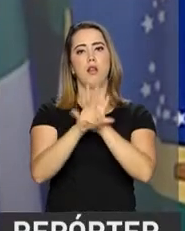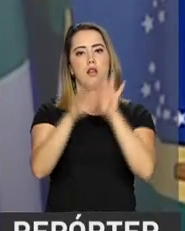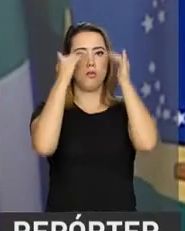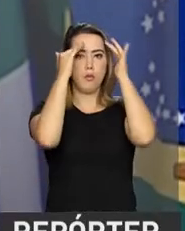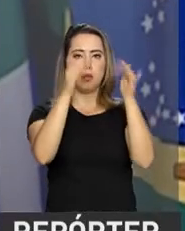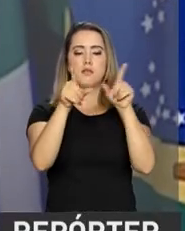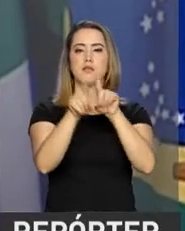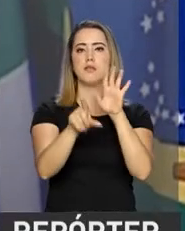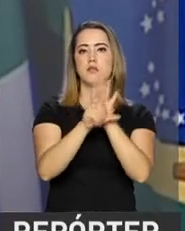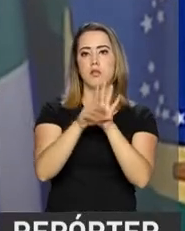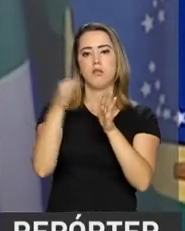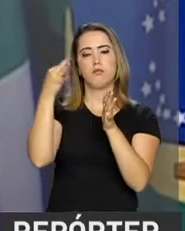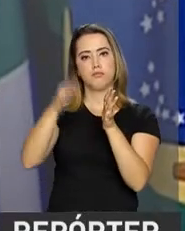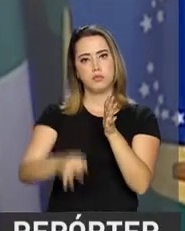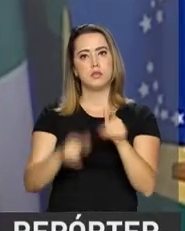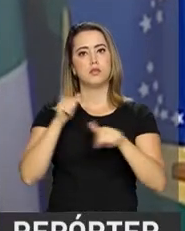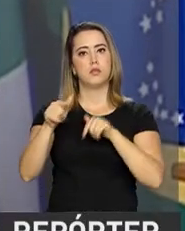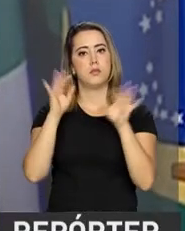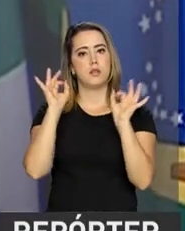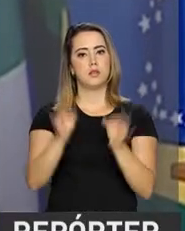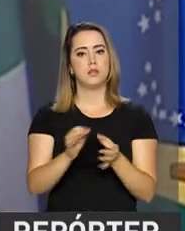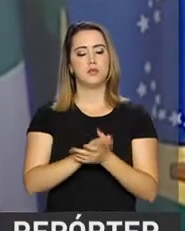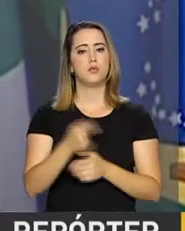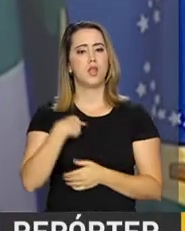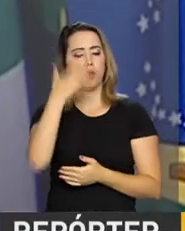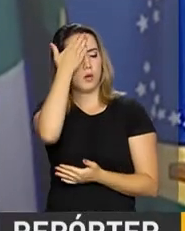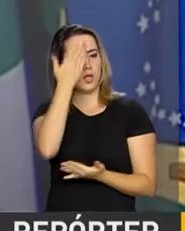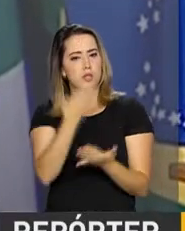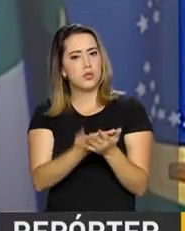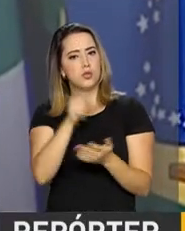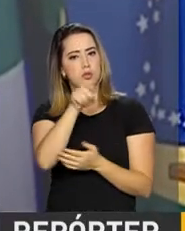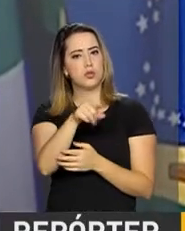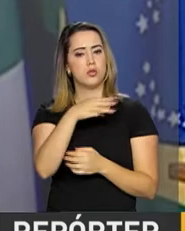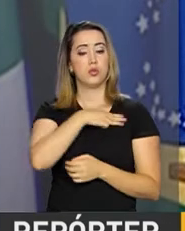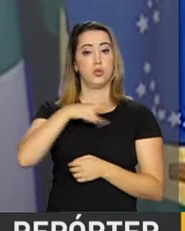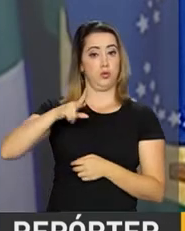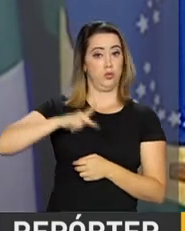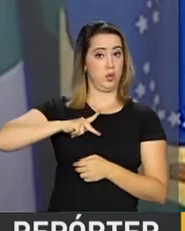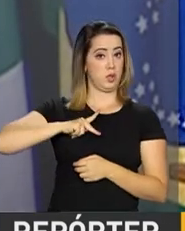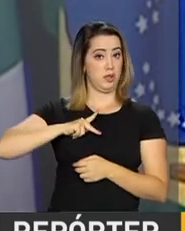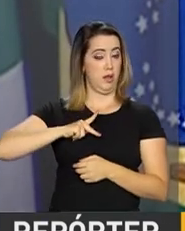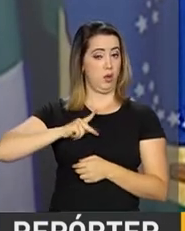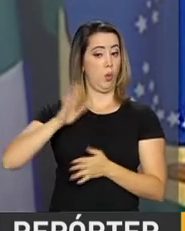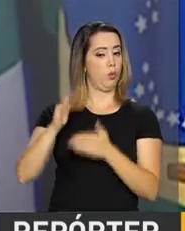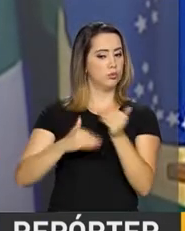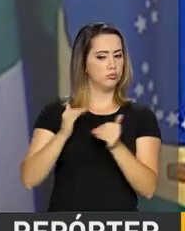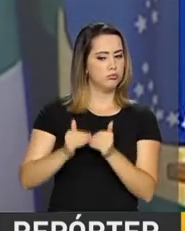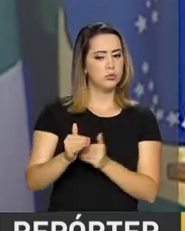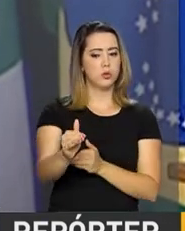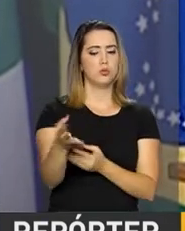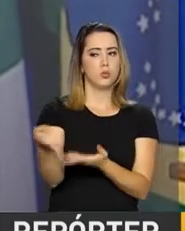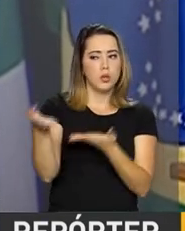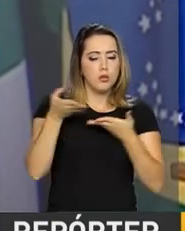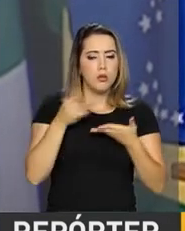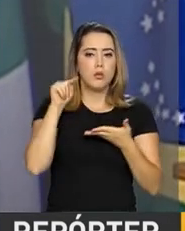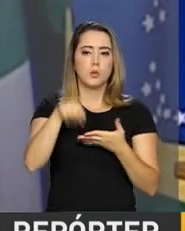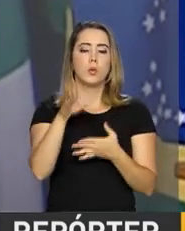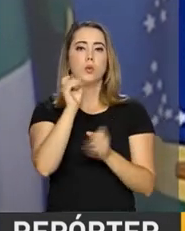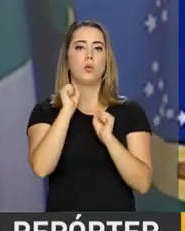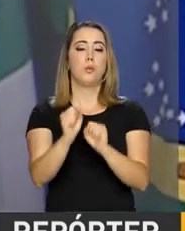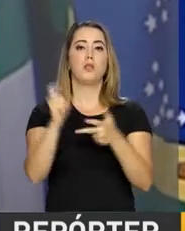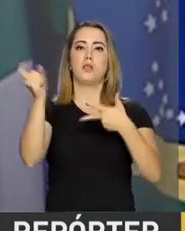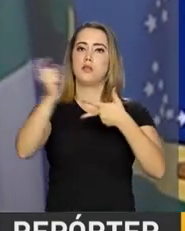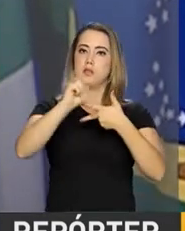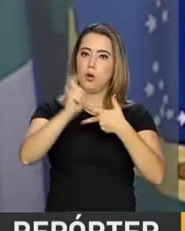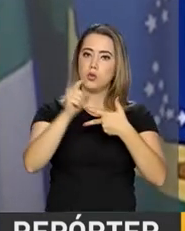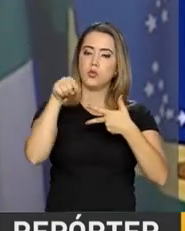ministério público cumprir sua missão estou certa de que o ministério público continuará a receber do poder executivo